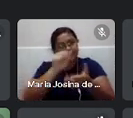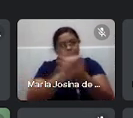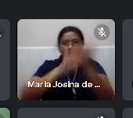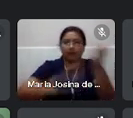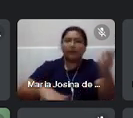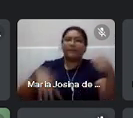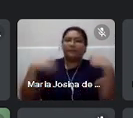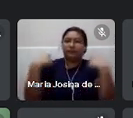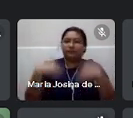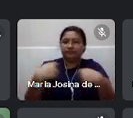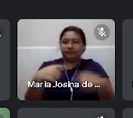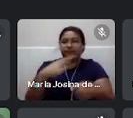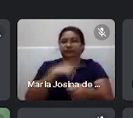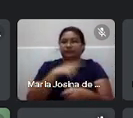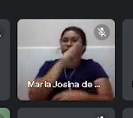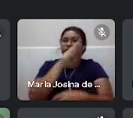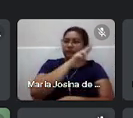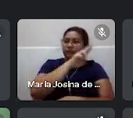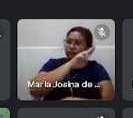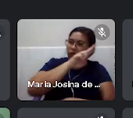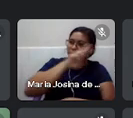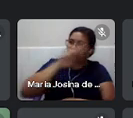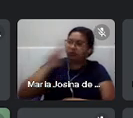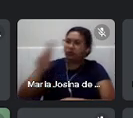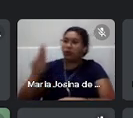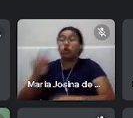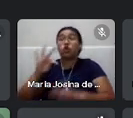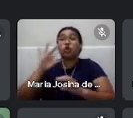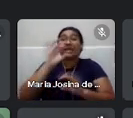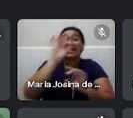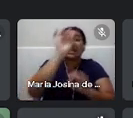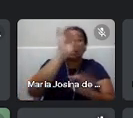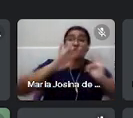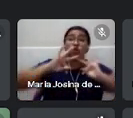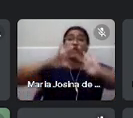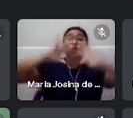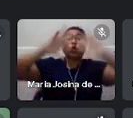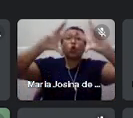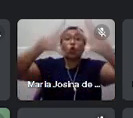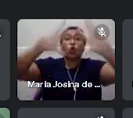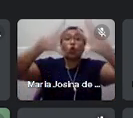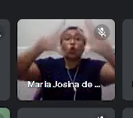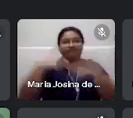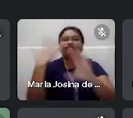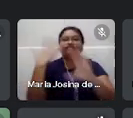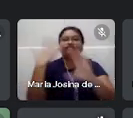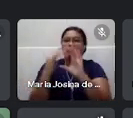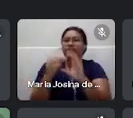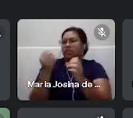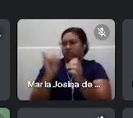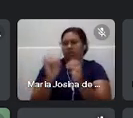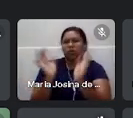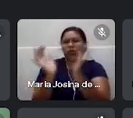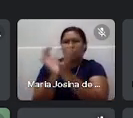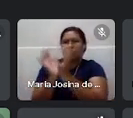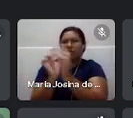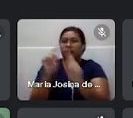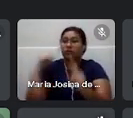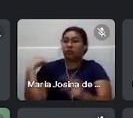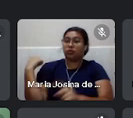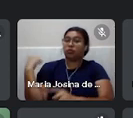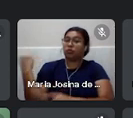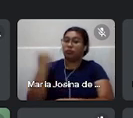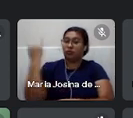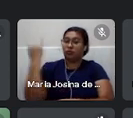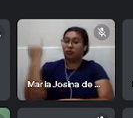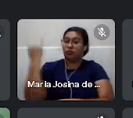todos submetam o PDF, mesmo que seja um trabalho em grupo, mas é importante que o PDF